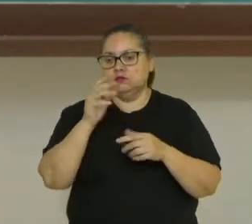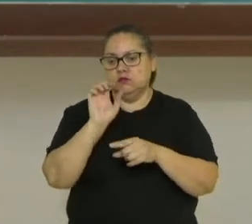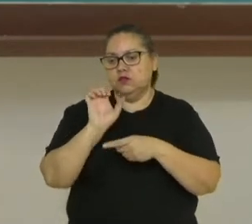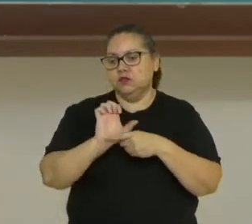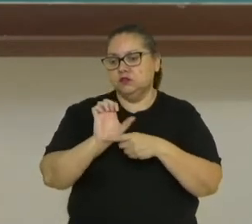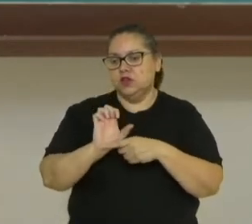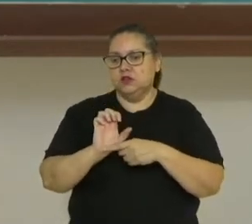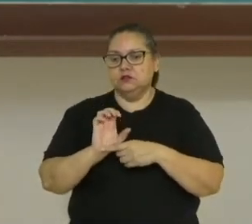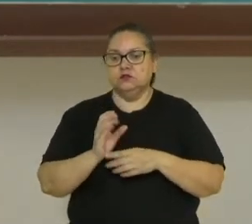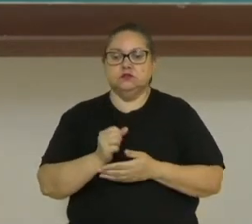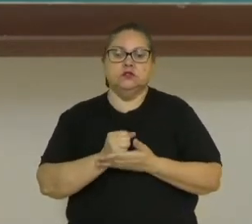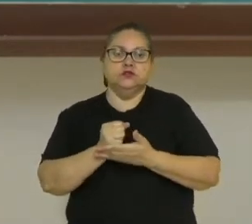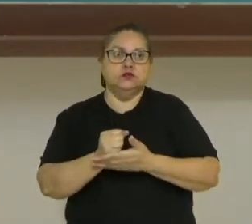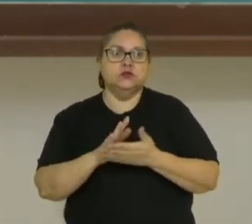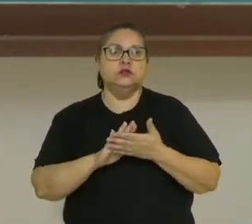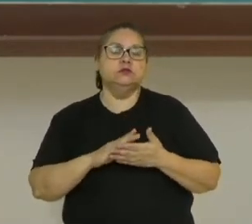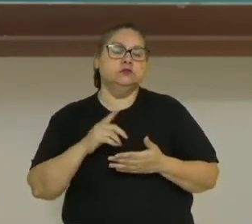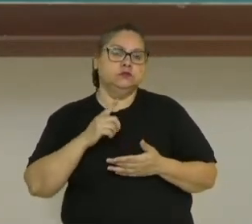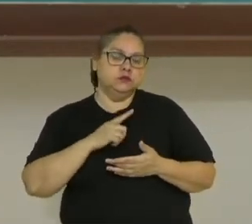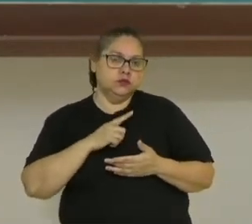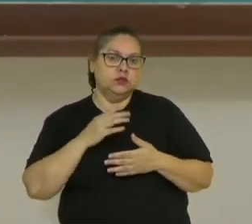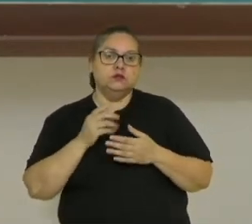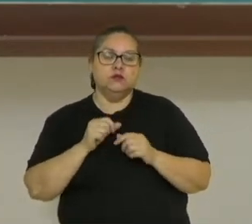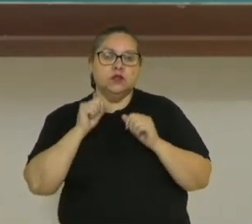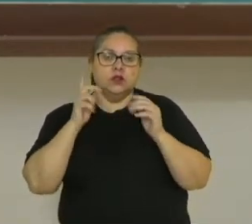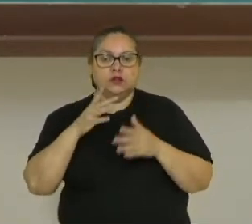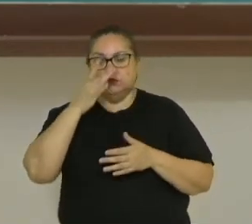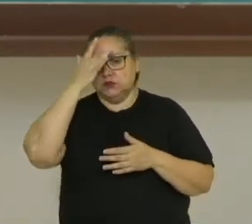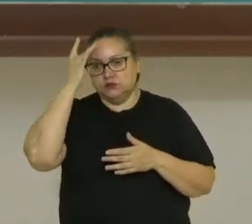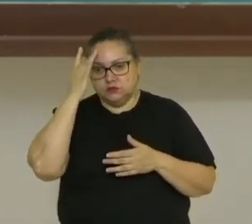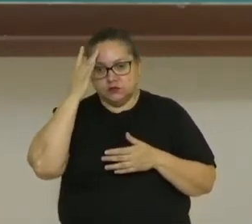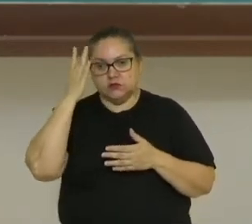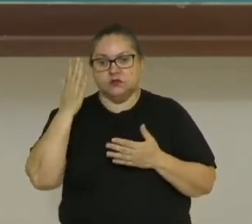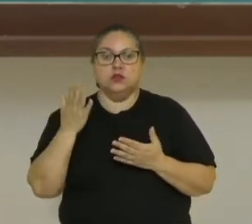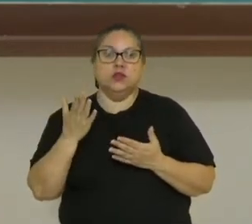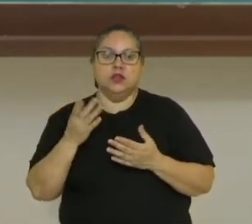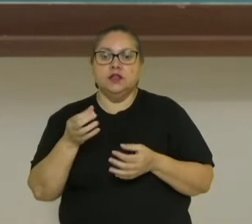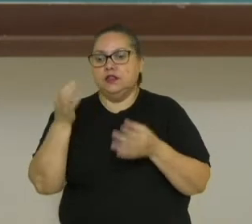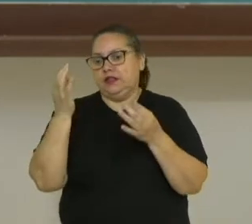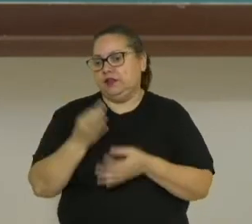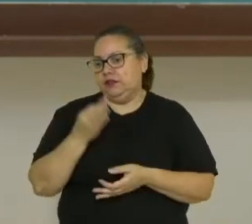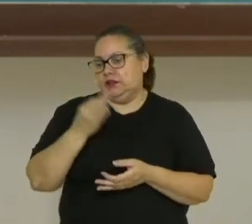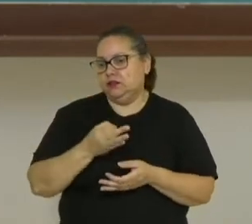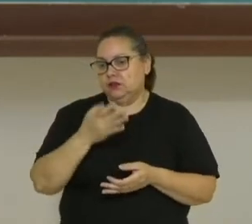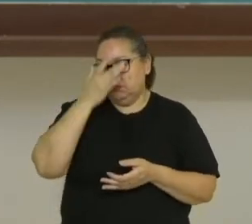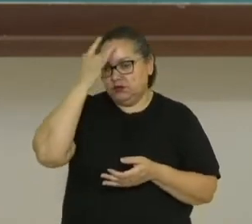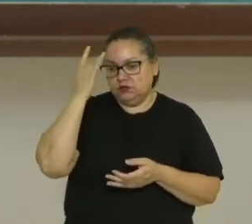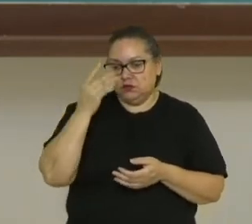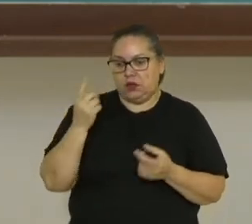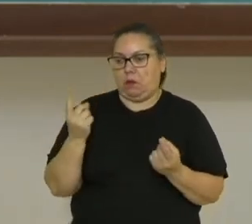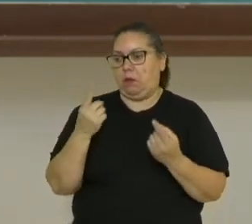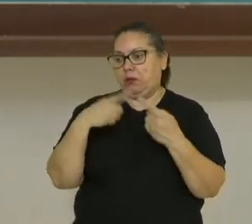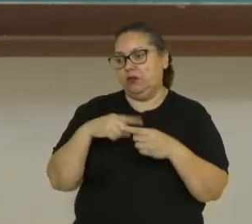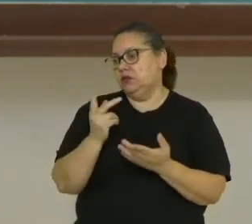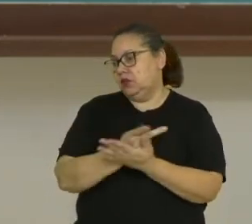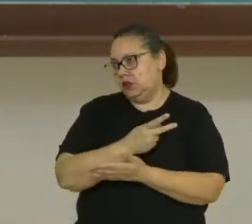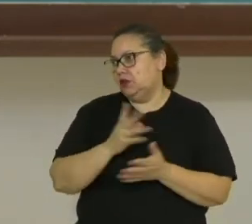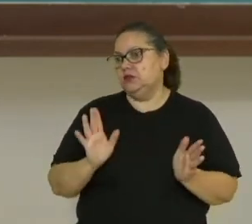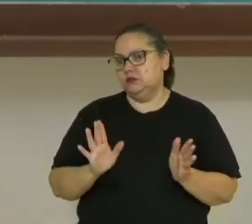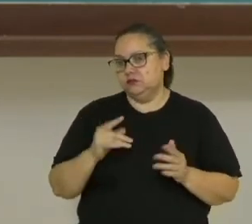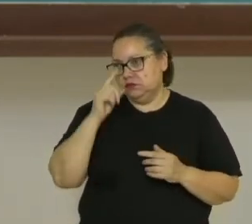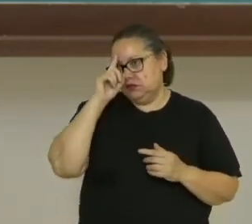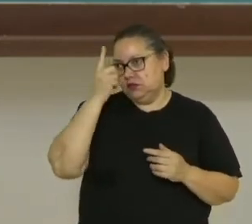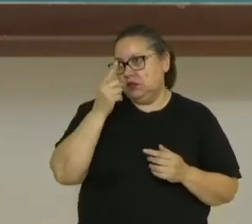Estado. Existem, obviamente, pessoas que defendem esses ideais e pessoas que se opõem a esses